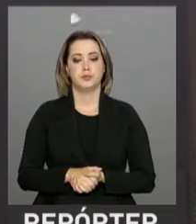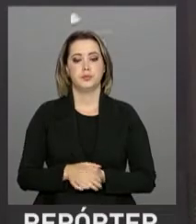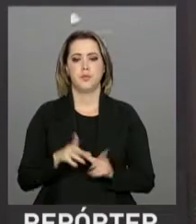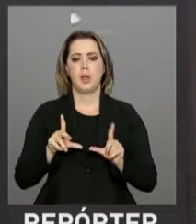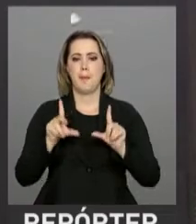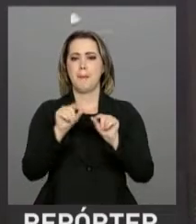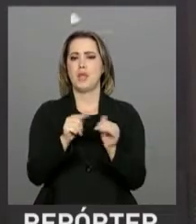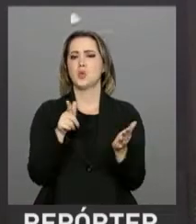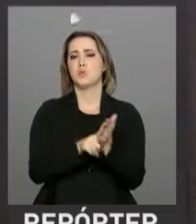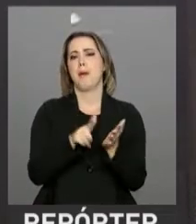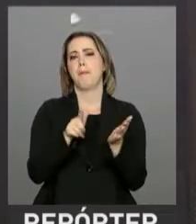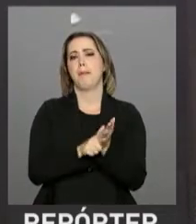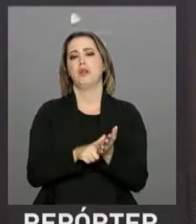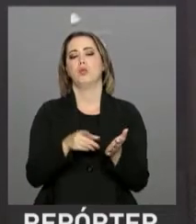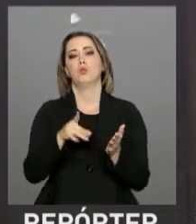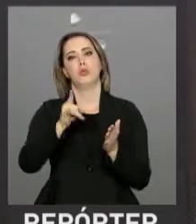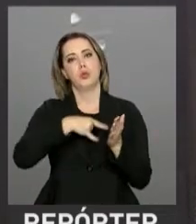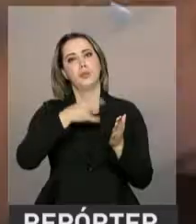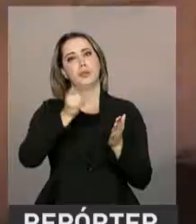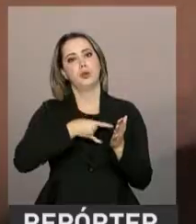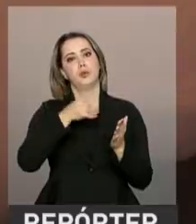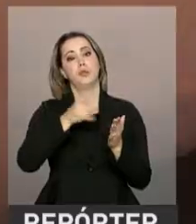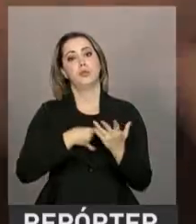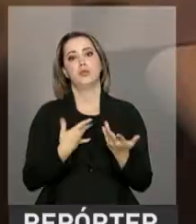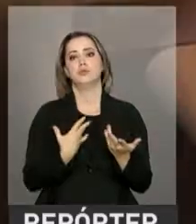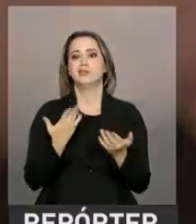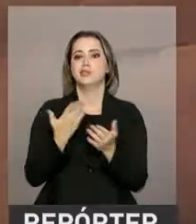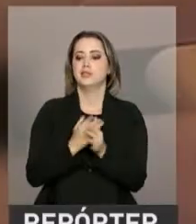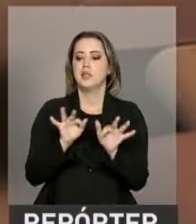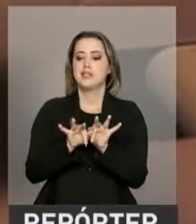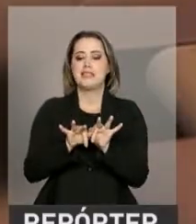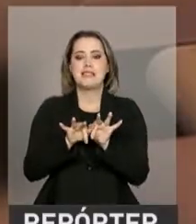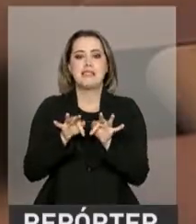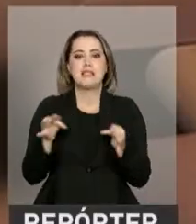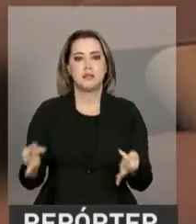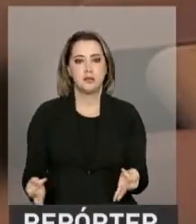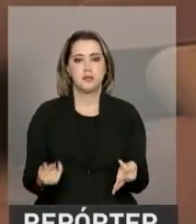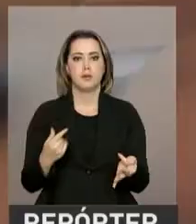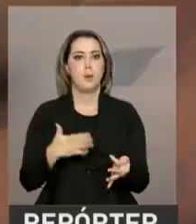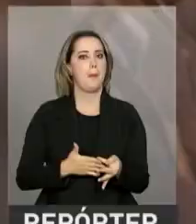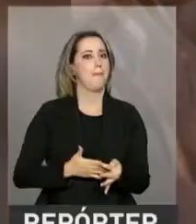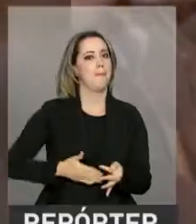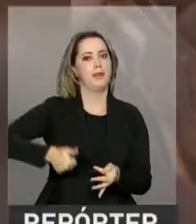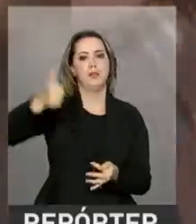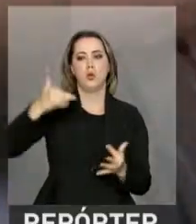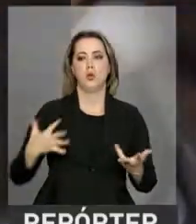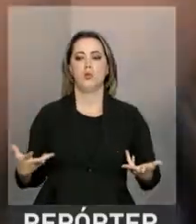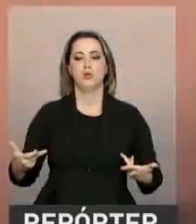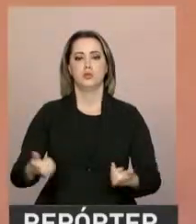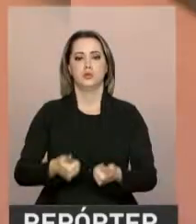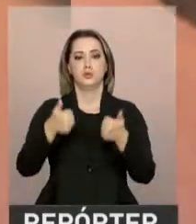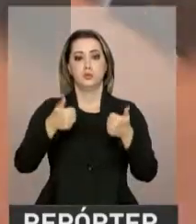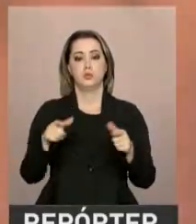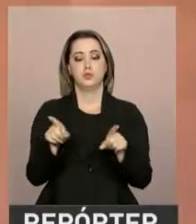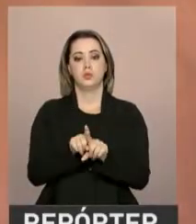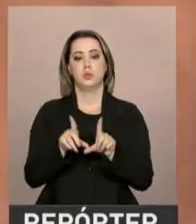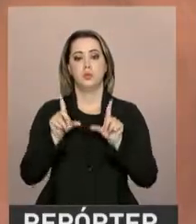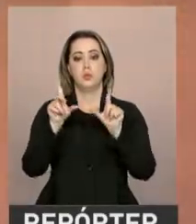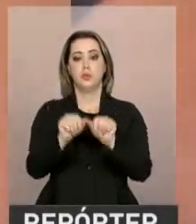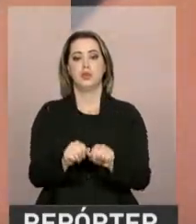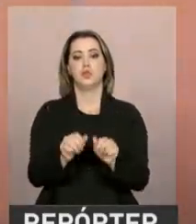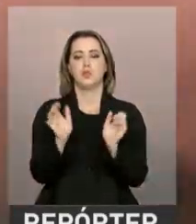Menos papel e documentos. Procedimentos mais simples. Maior eficiência. Para diminuir